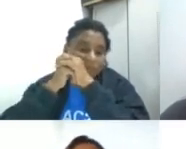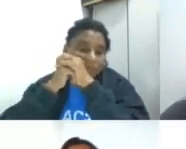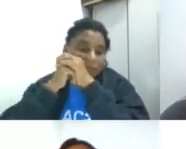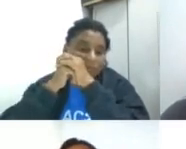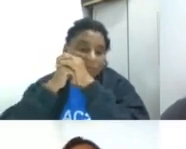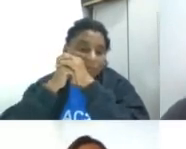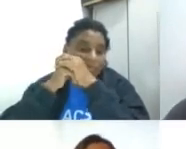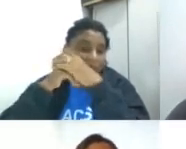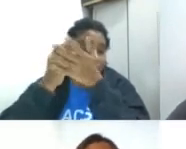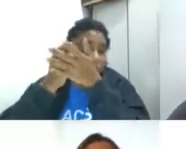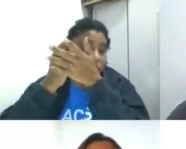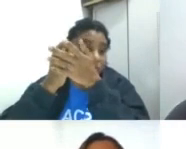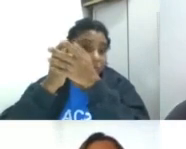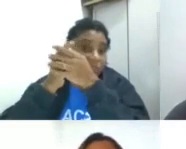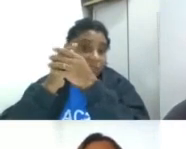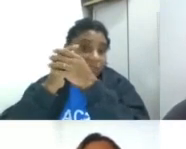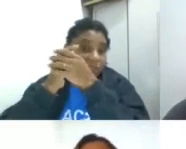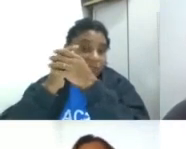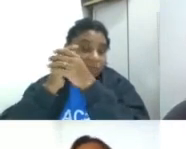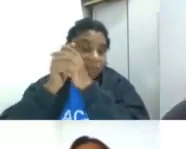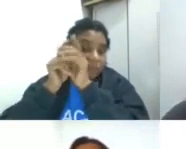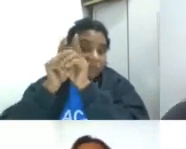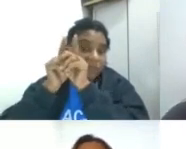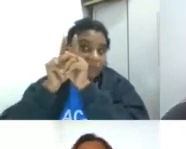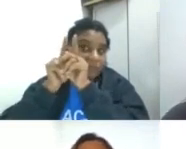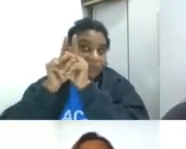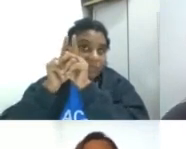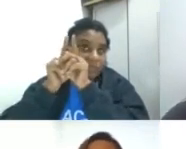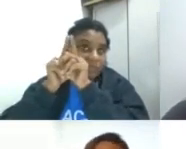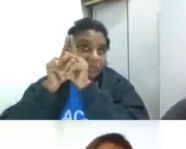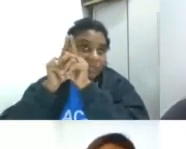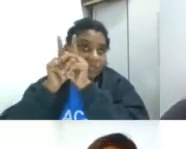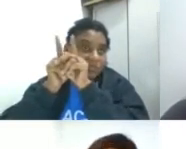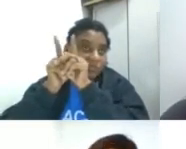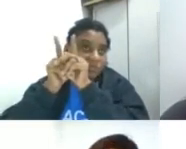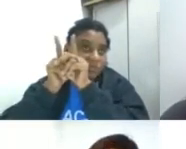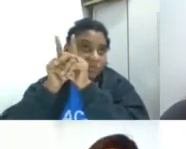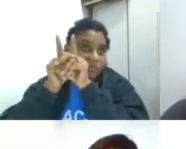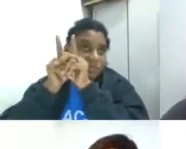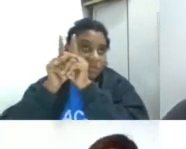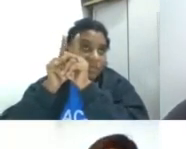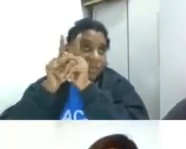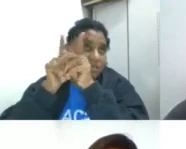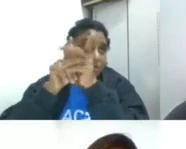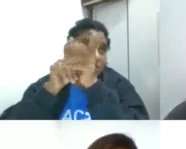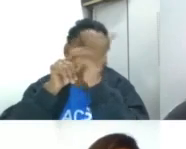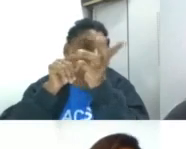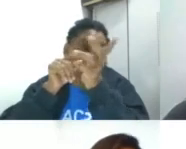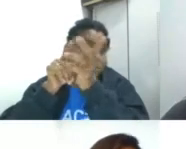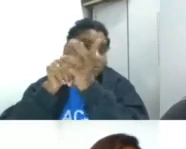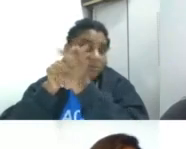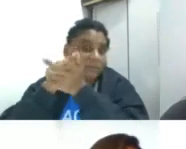tuberculose é um paciente que vive em extrema vulnerabilidade social é um paciente que muitas vezes foi negligenciado por um programa social é um paciente que já foi